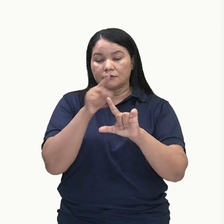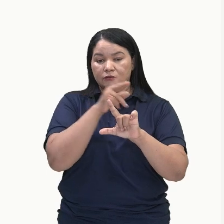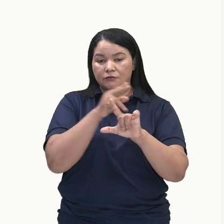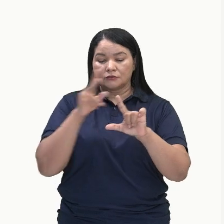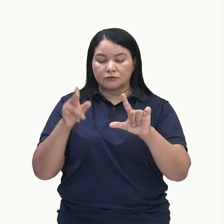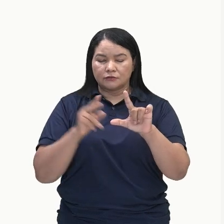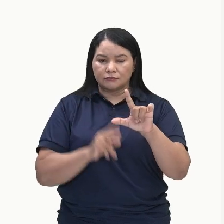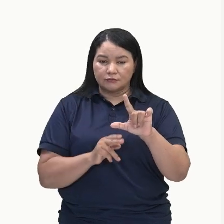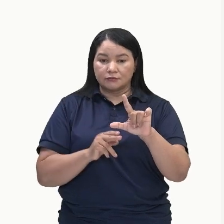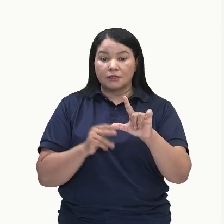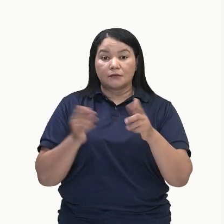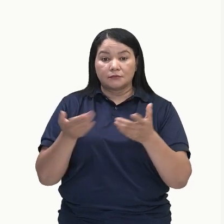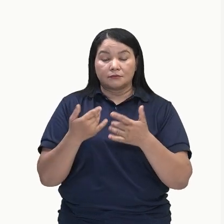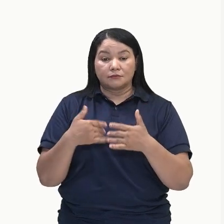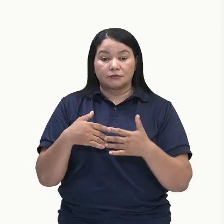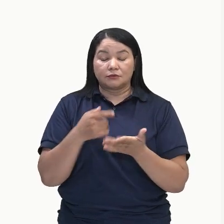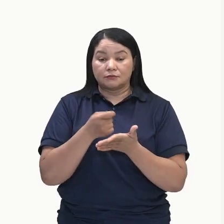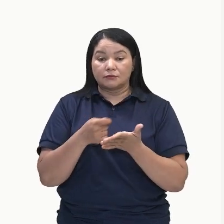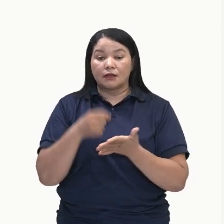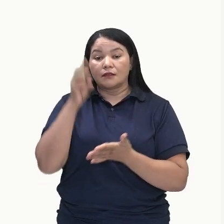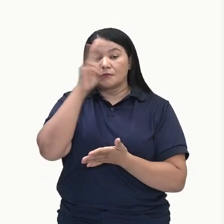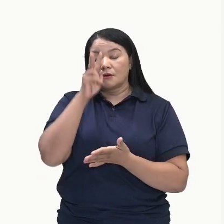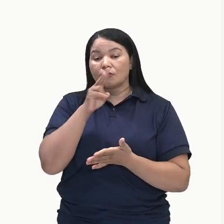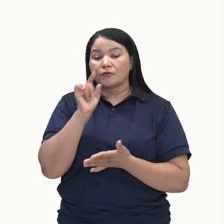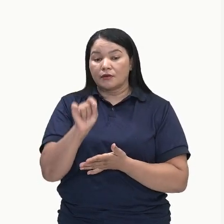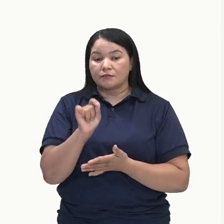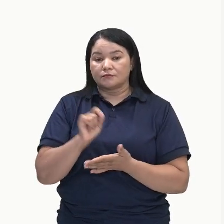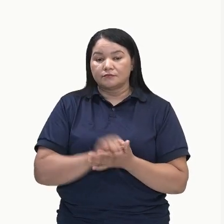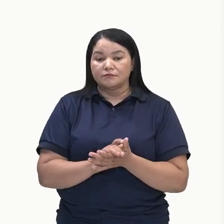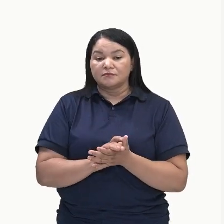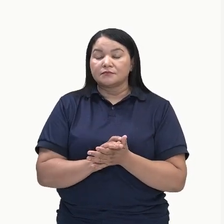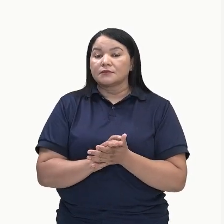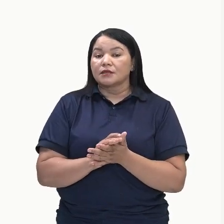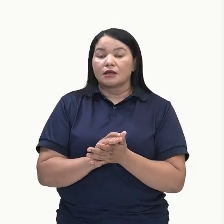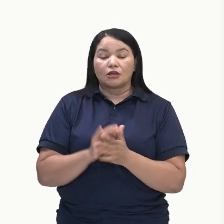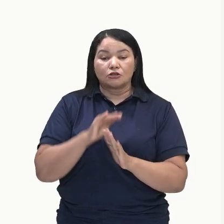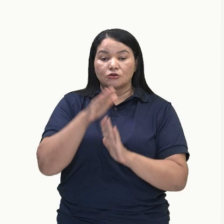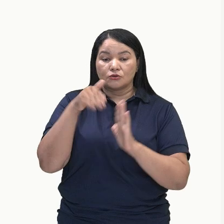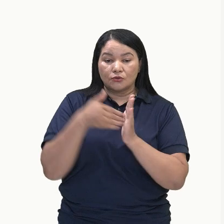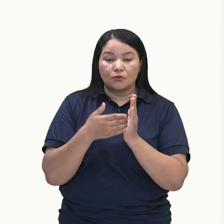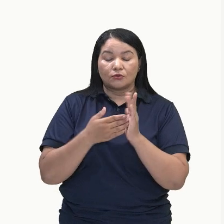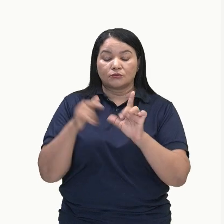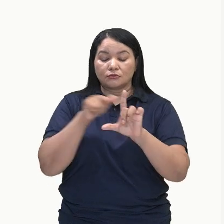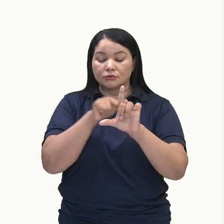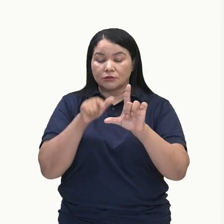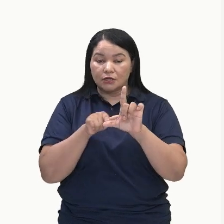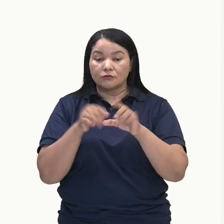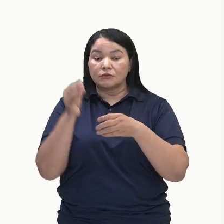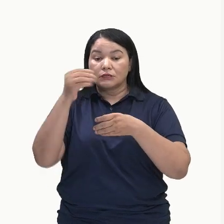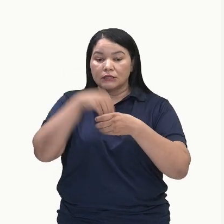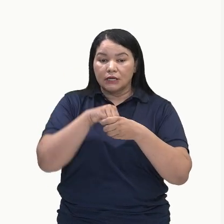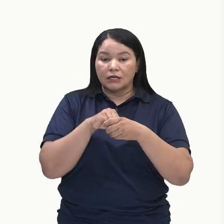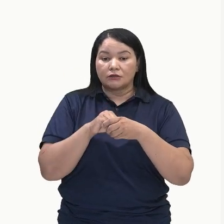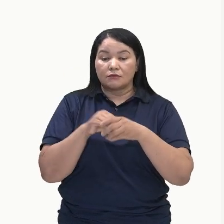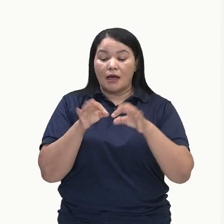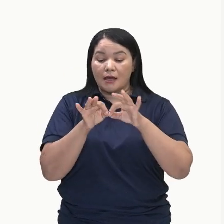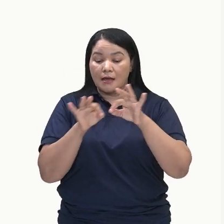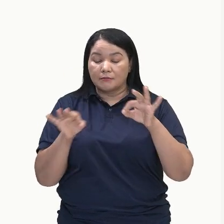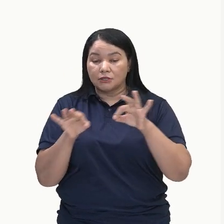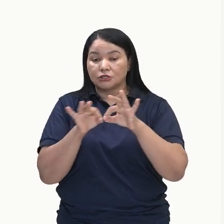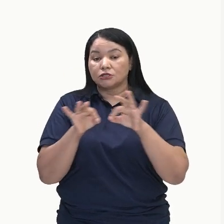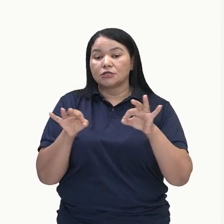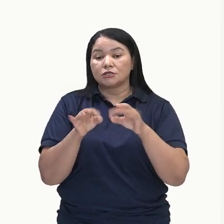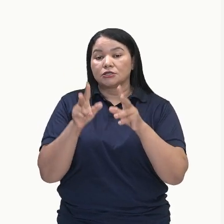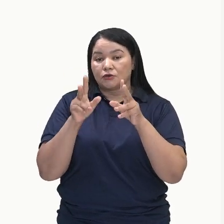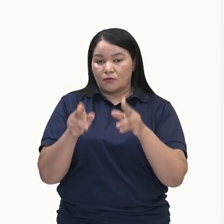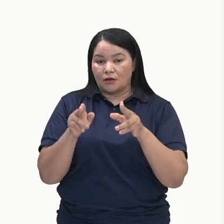aqui para vocês. Todos os ângulos internos, eles terão a mesma medida. Eles terão